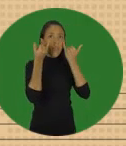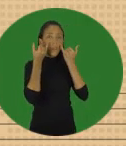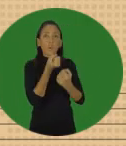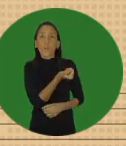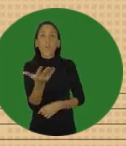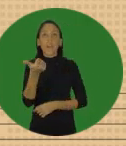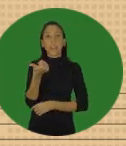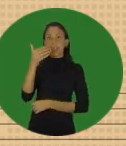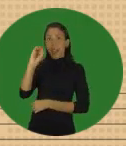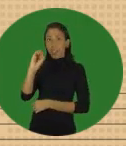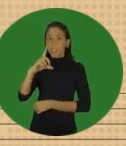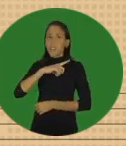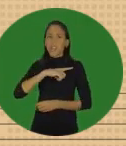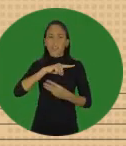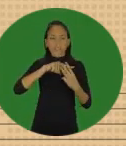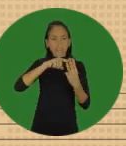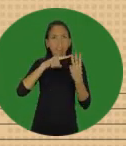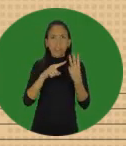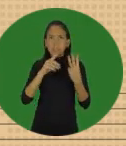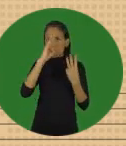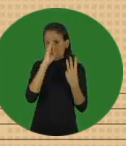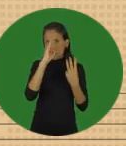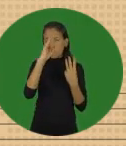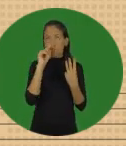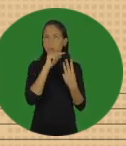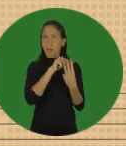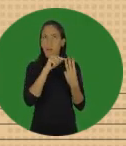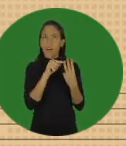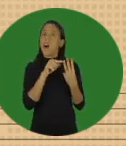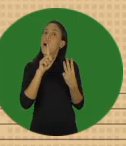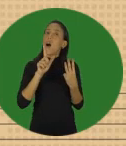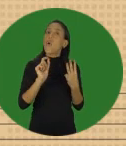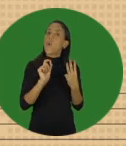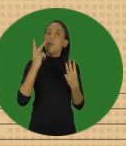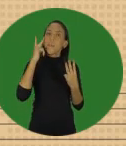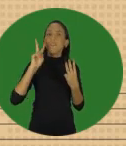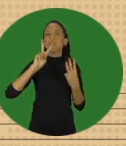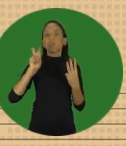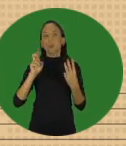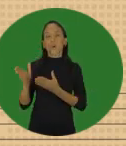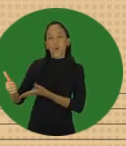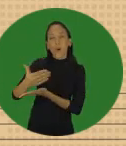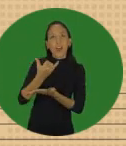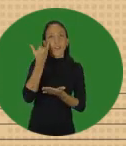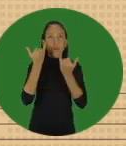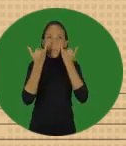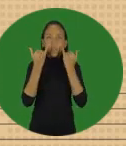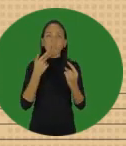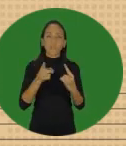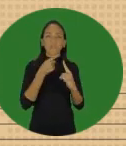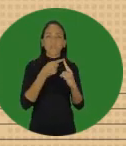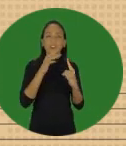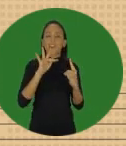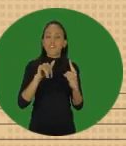total. Os primeiros 3 princípios estão relacionados à coleta de dados. É o princípio da finalidade,